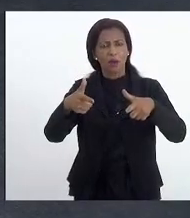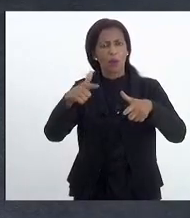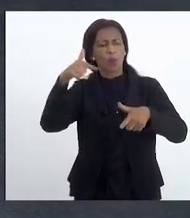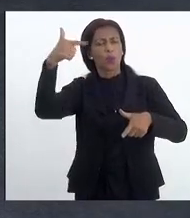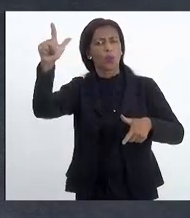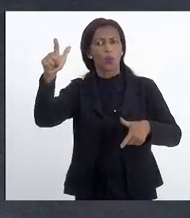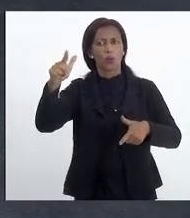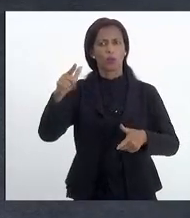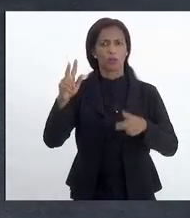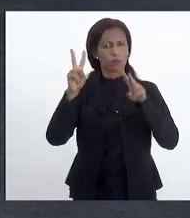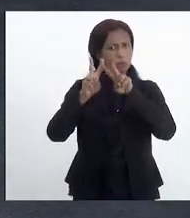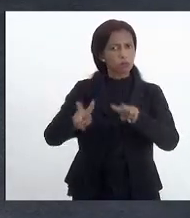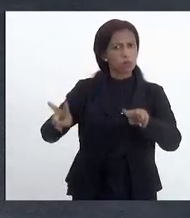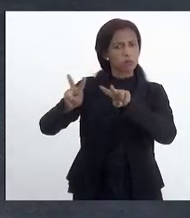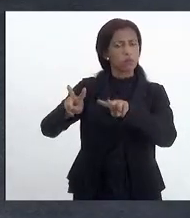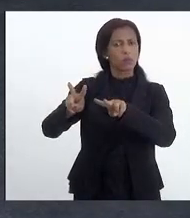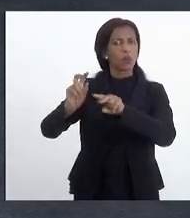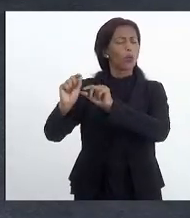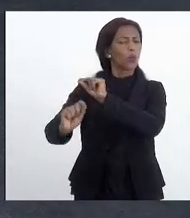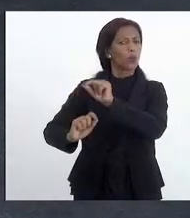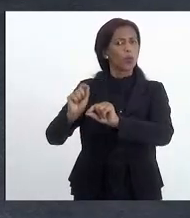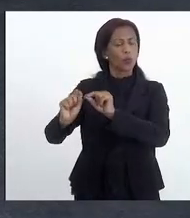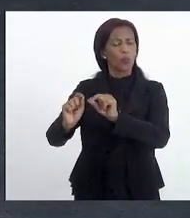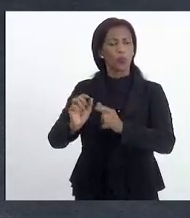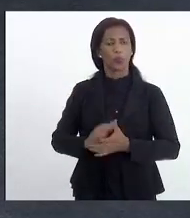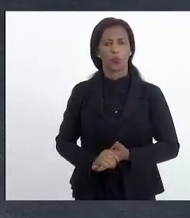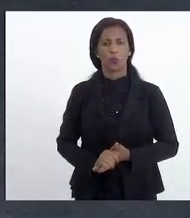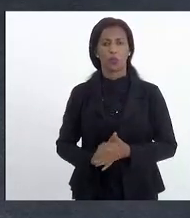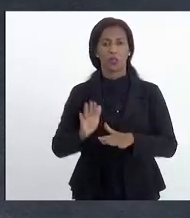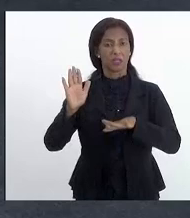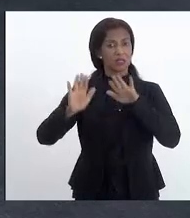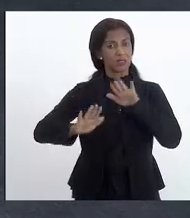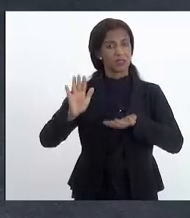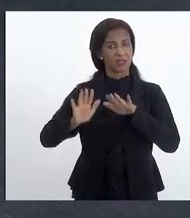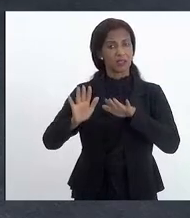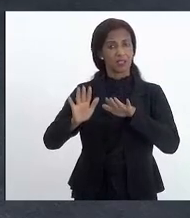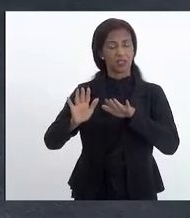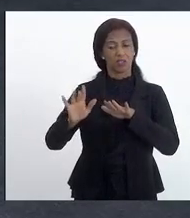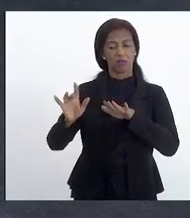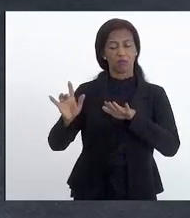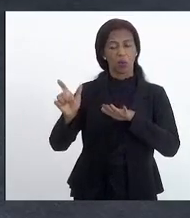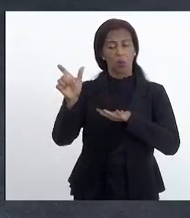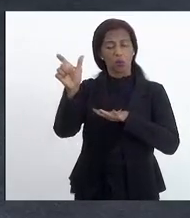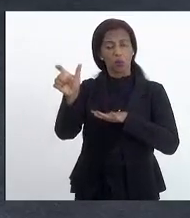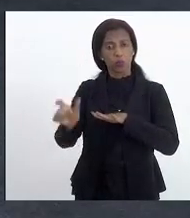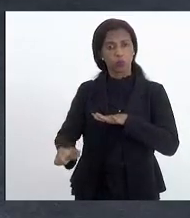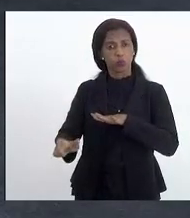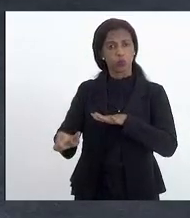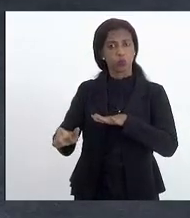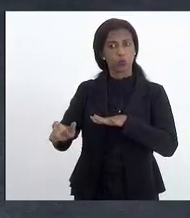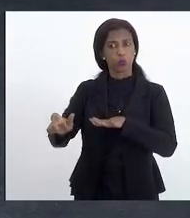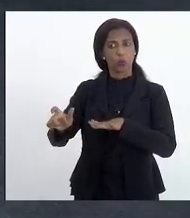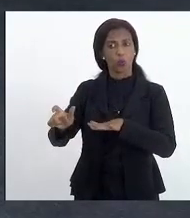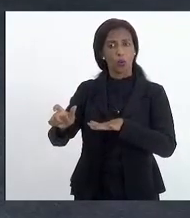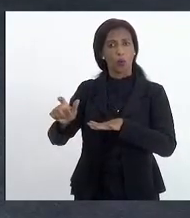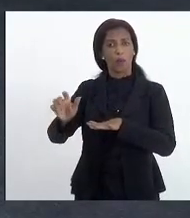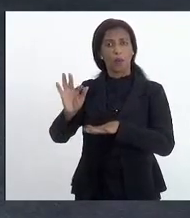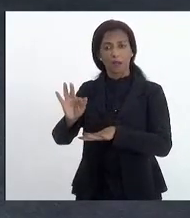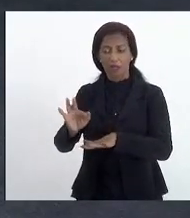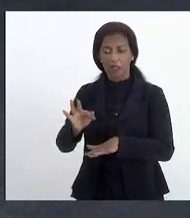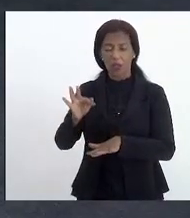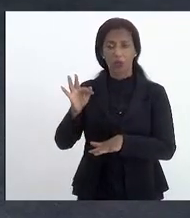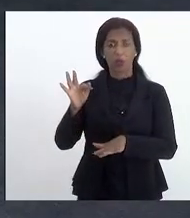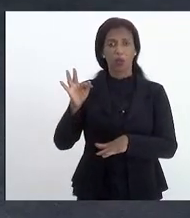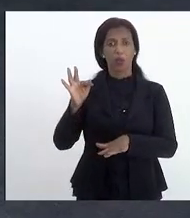outro aspecto, que é o fato de que seja previsto um dispositivo para que o que vem acontecendo